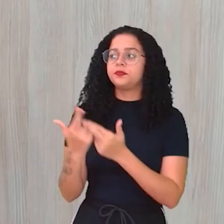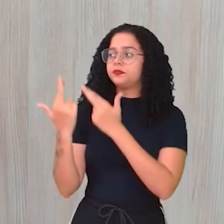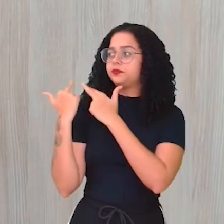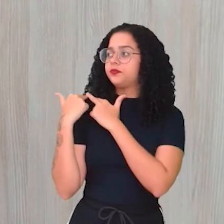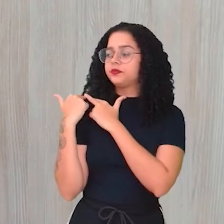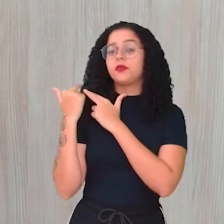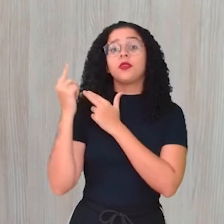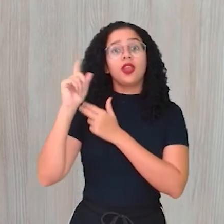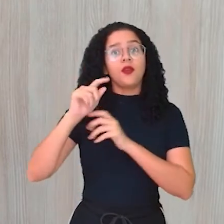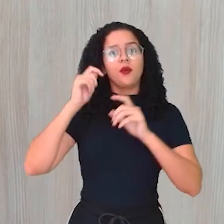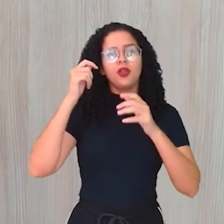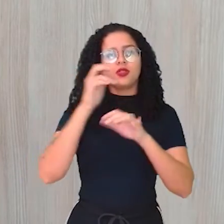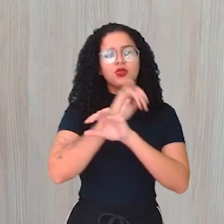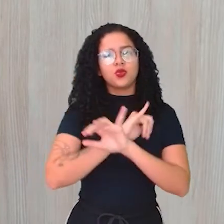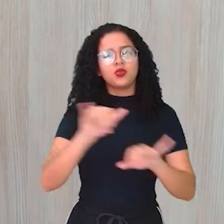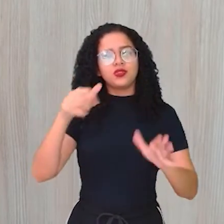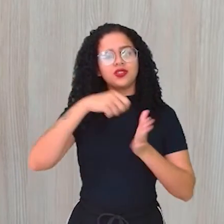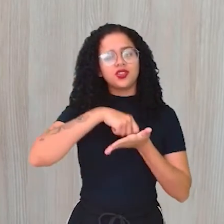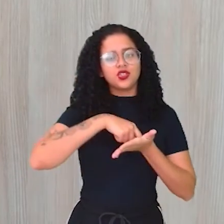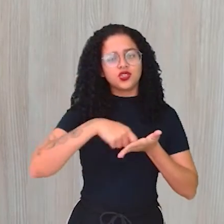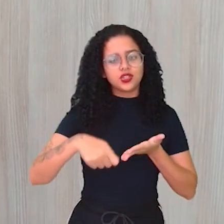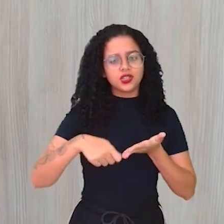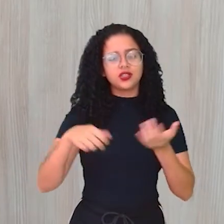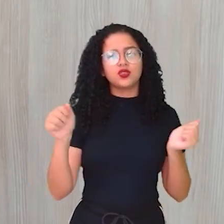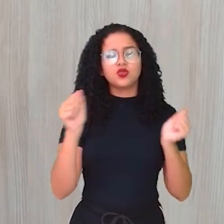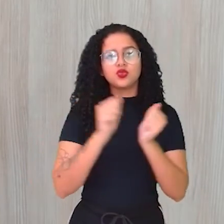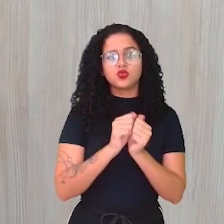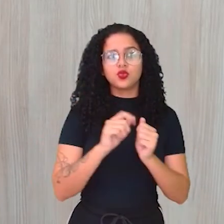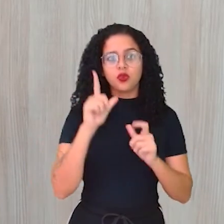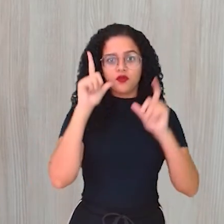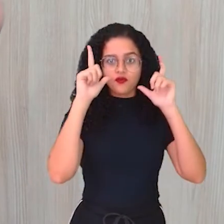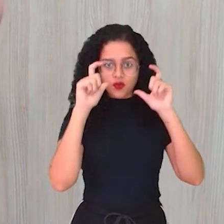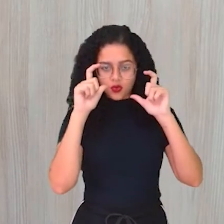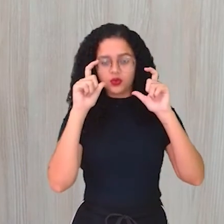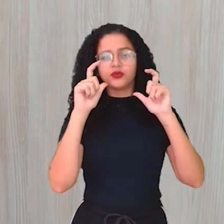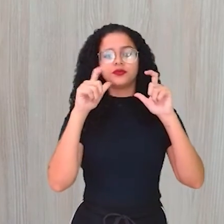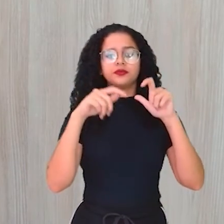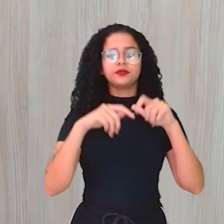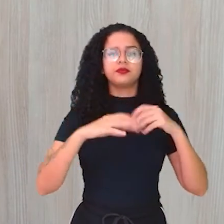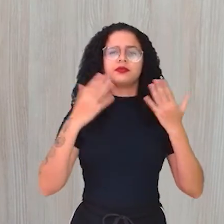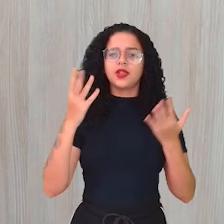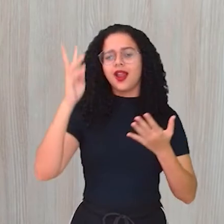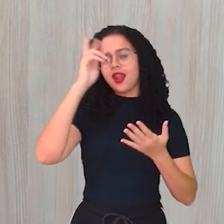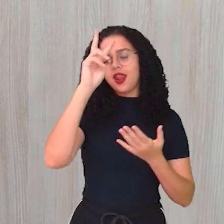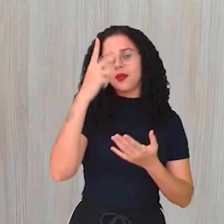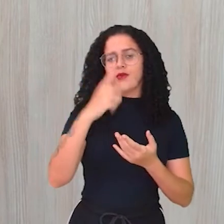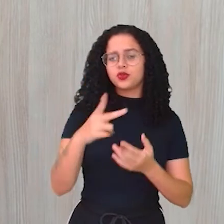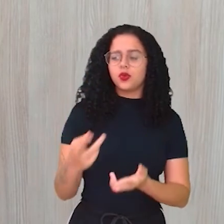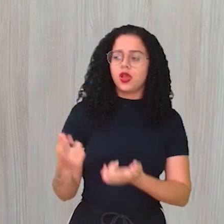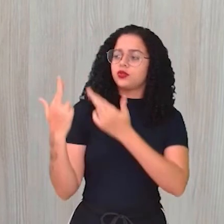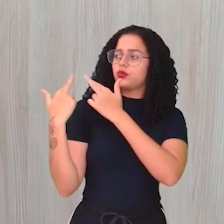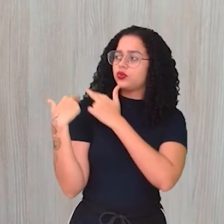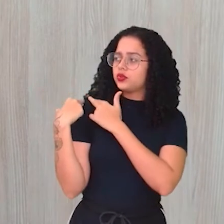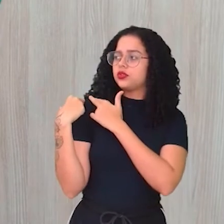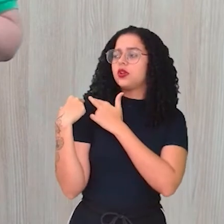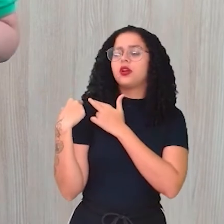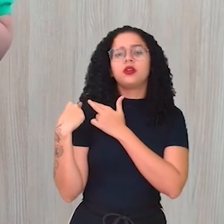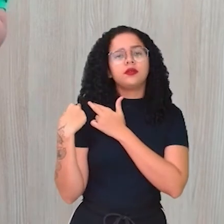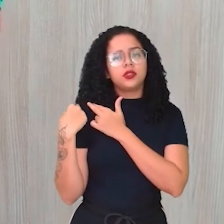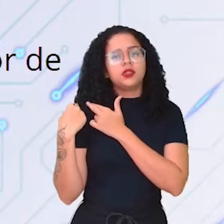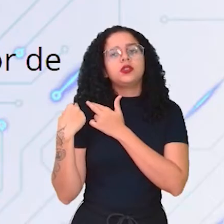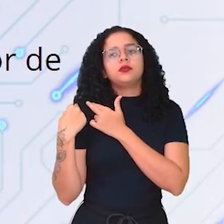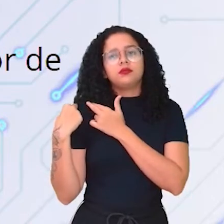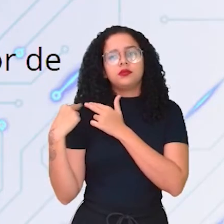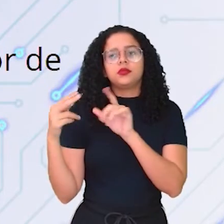vai ser uma notícia escrita junto com a foto, tá? E lembre-se da sua responsabilidade como disseminador